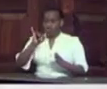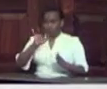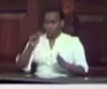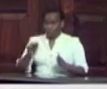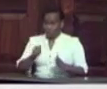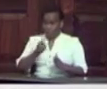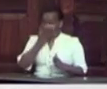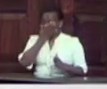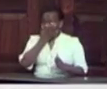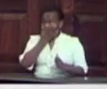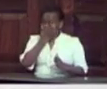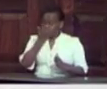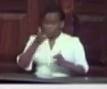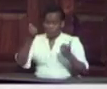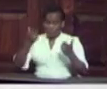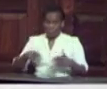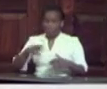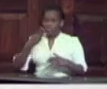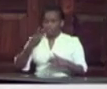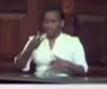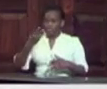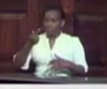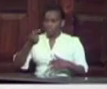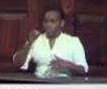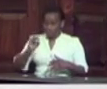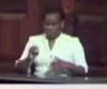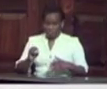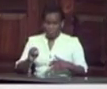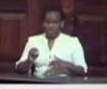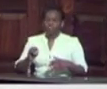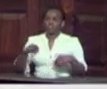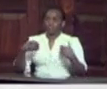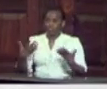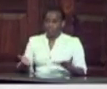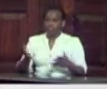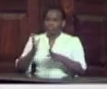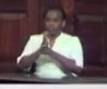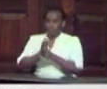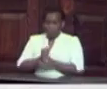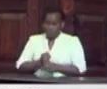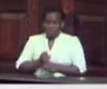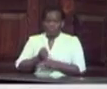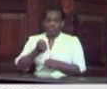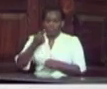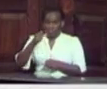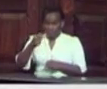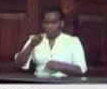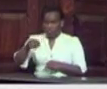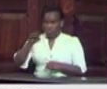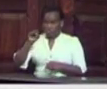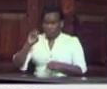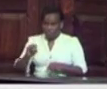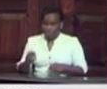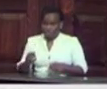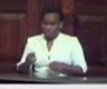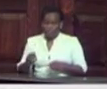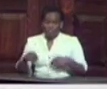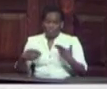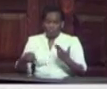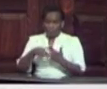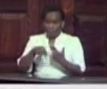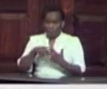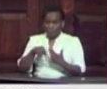Tijuca, ela vai gastar R$ 3,70. Portanto, ela vai gastar R$ 7,80. E o